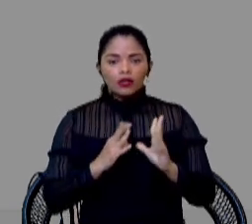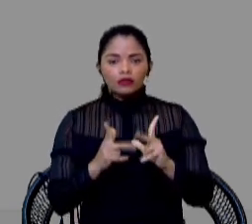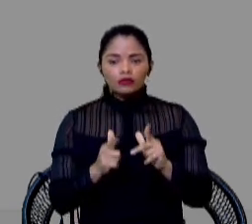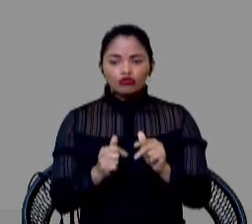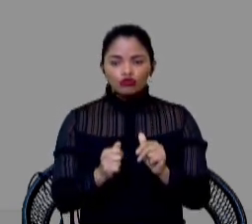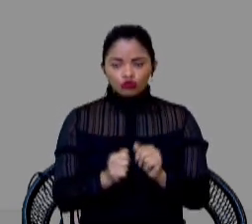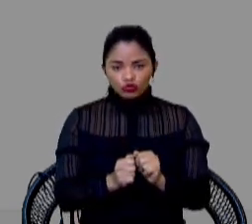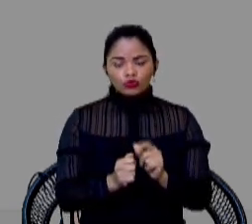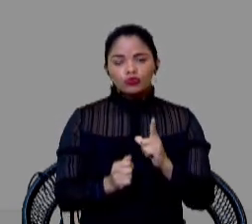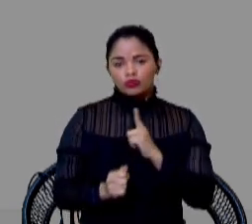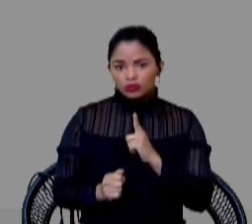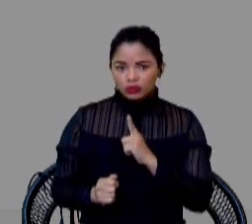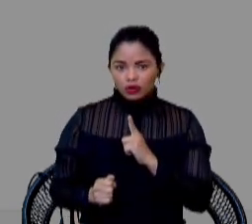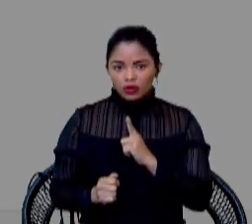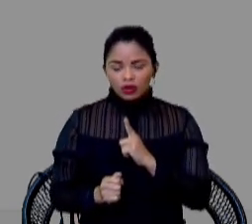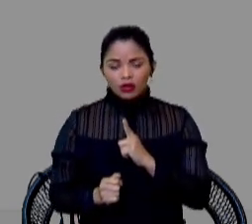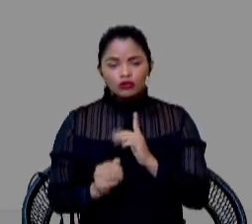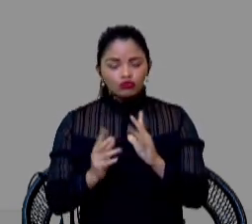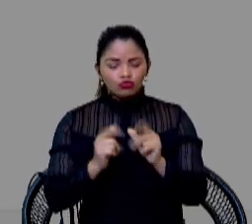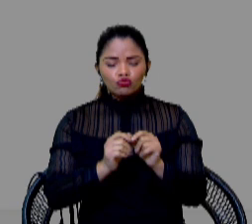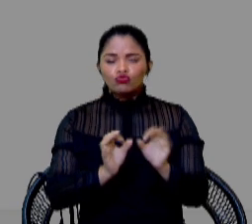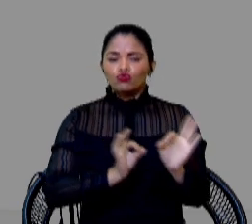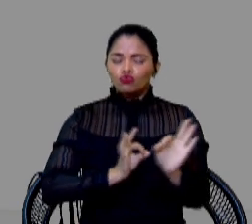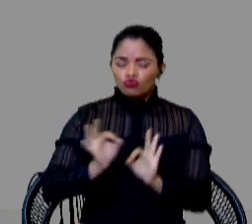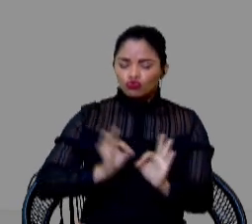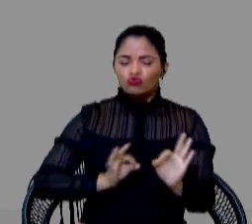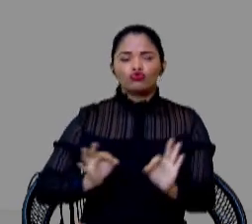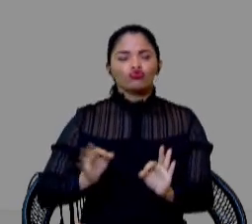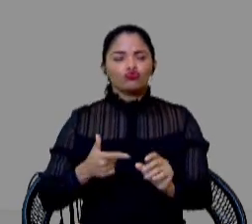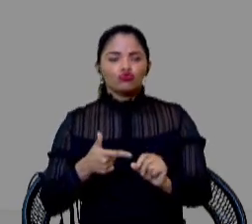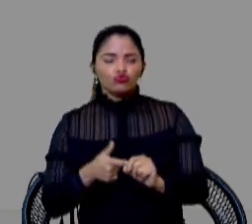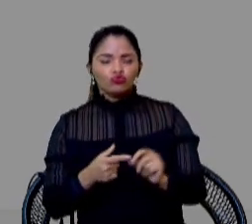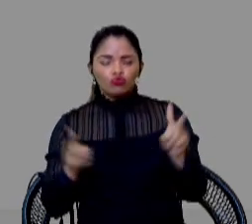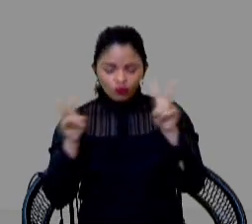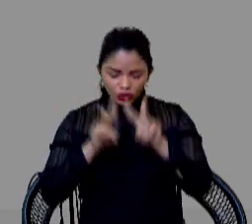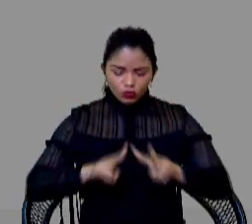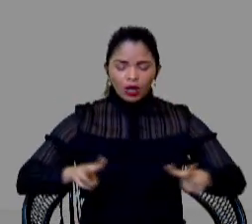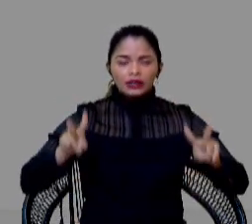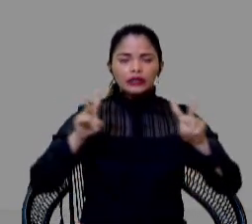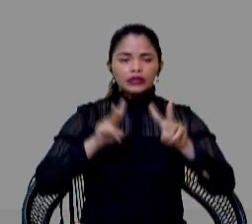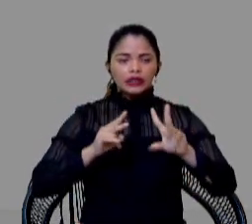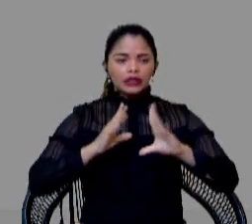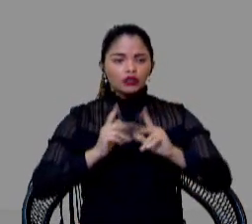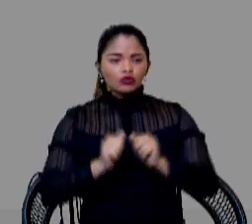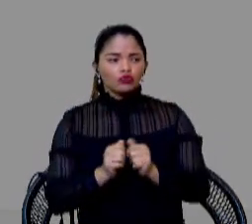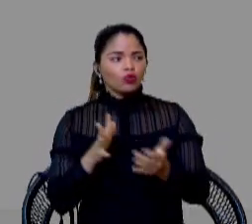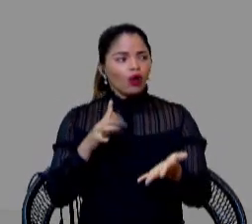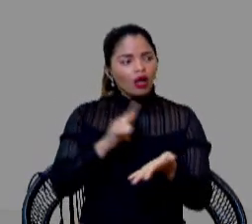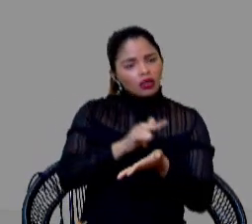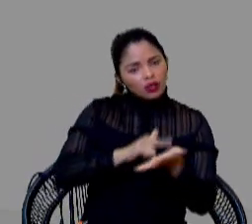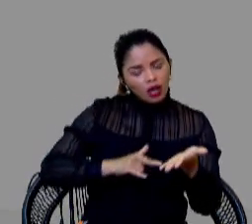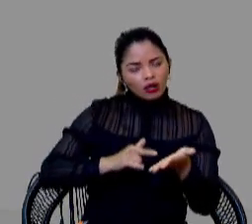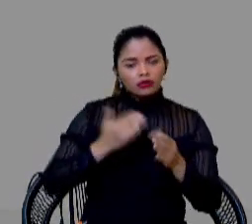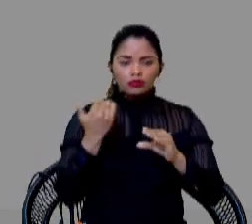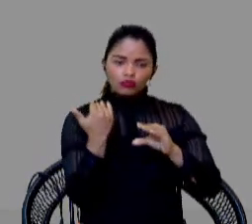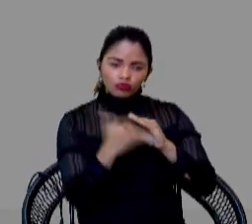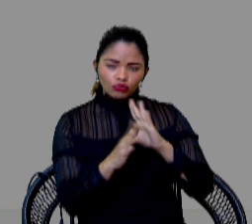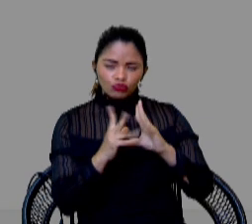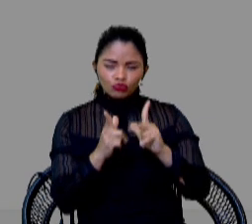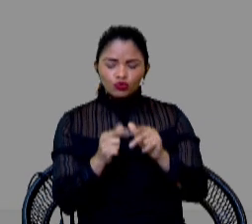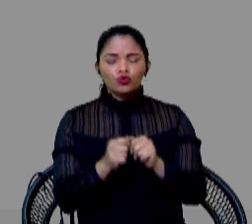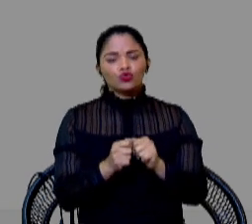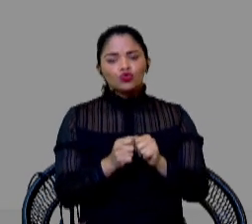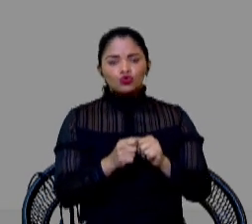de consideração, a gente tem tráfego, engajamento, instalação, visualização, geração de cadastro, mensagens. Então,